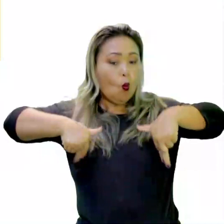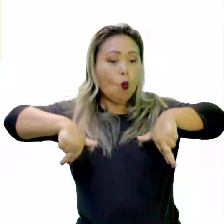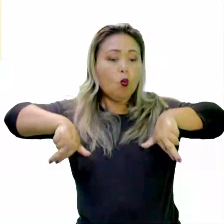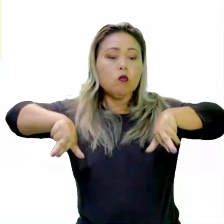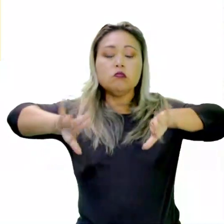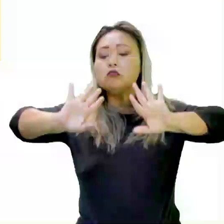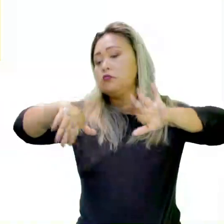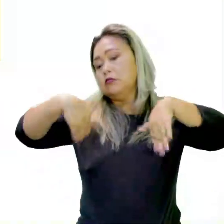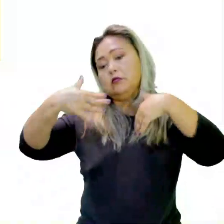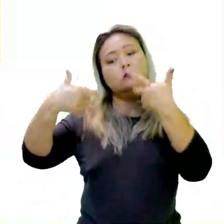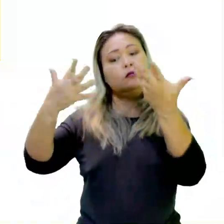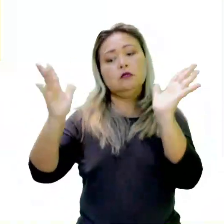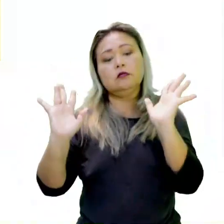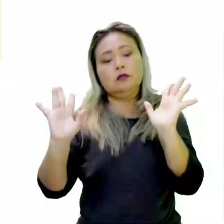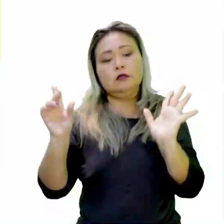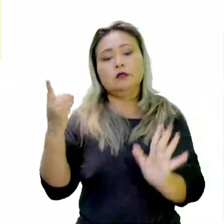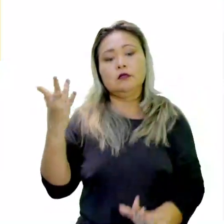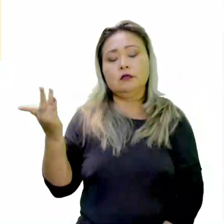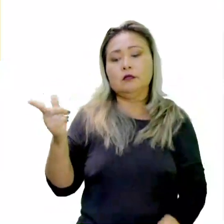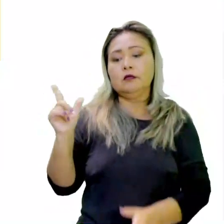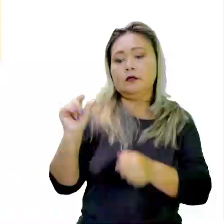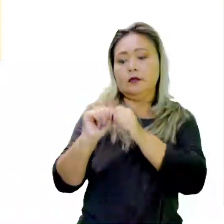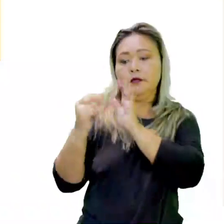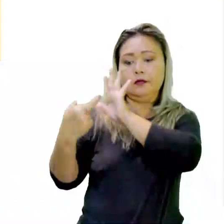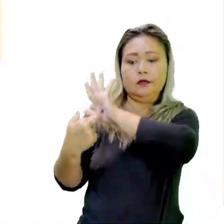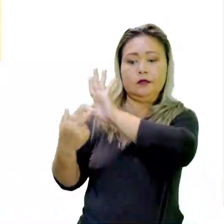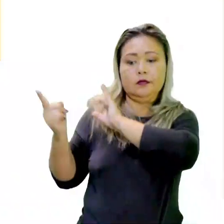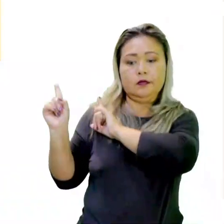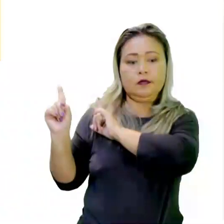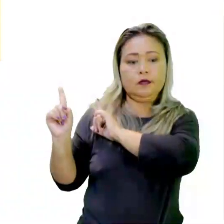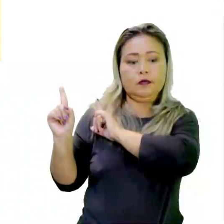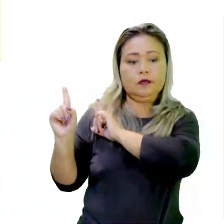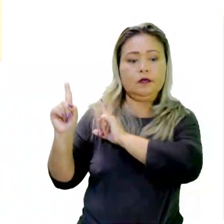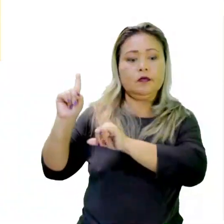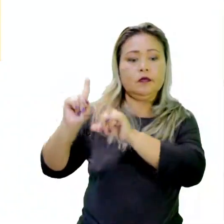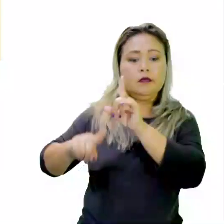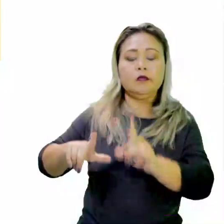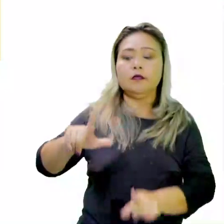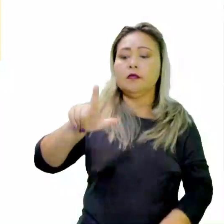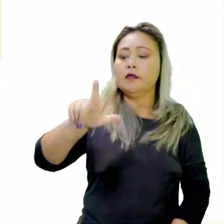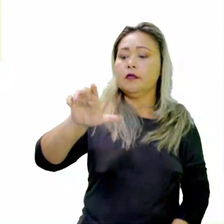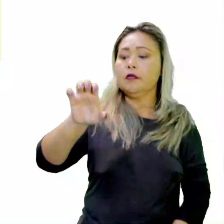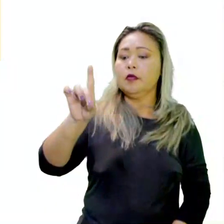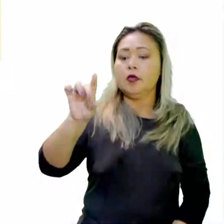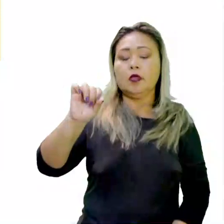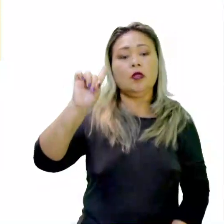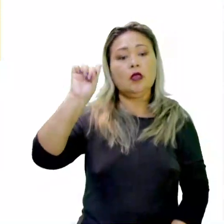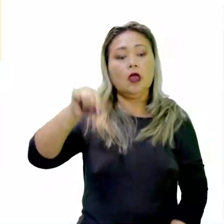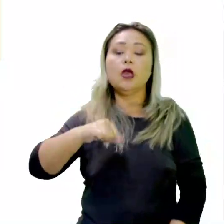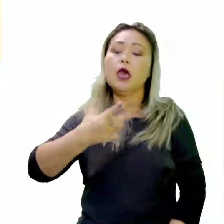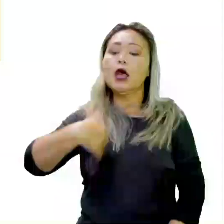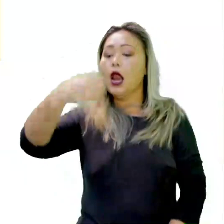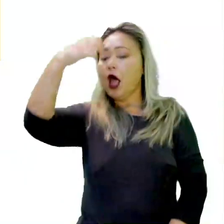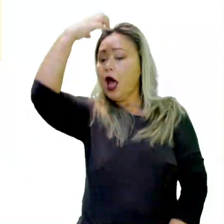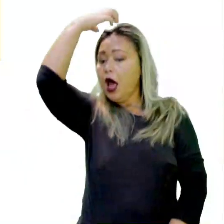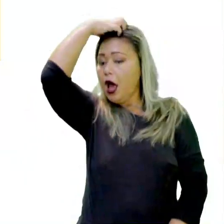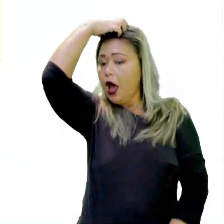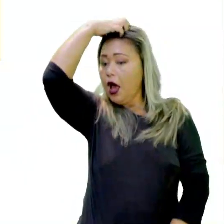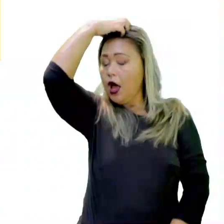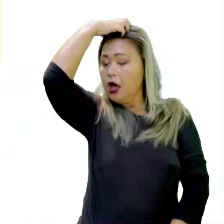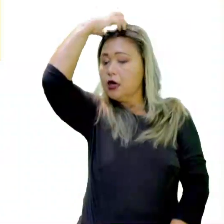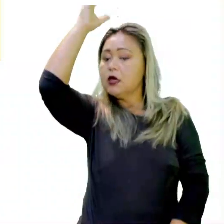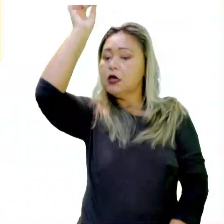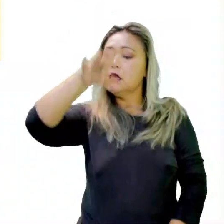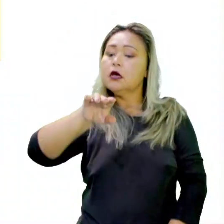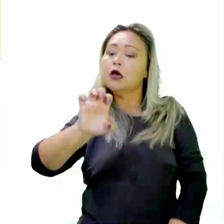deuses, e aí vai. Como, por exemplo, nós vemos aí na representação de Leda, que era uma rainha de Esparta, da Grécia,